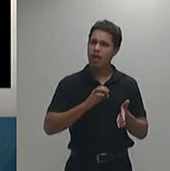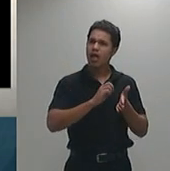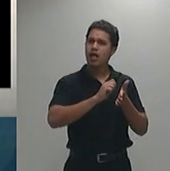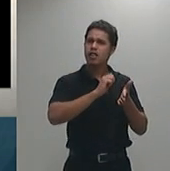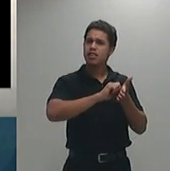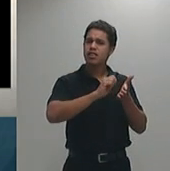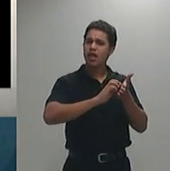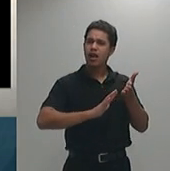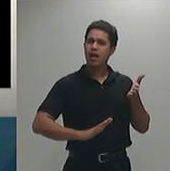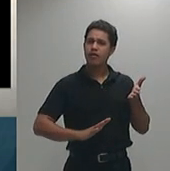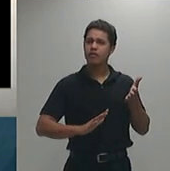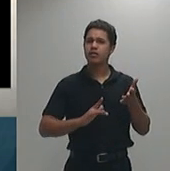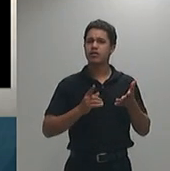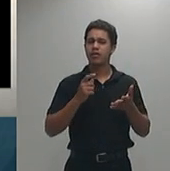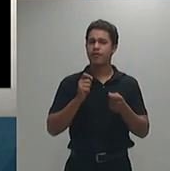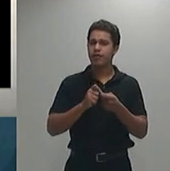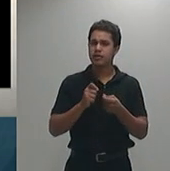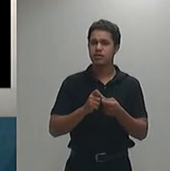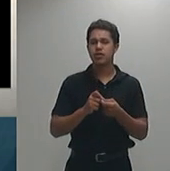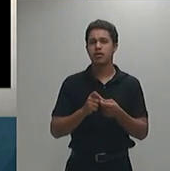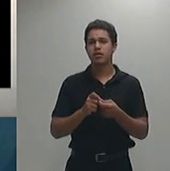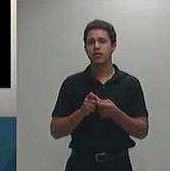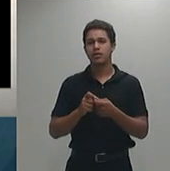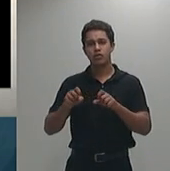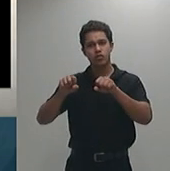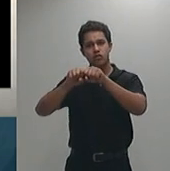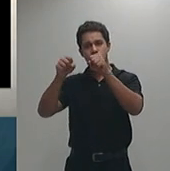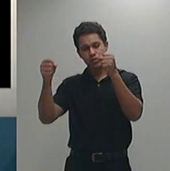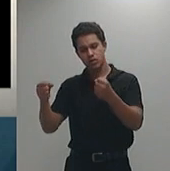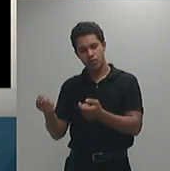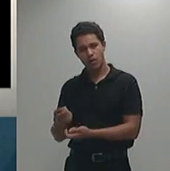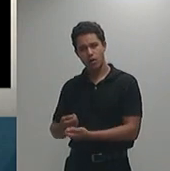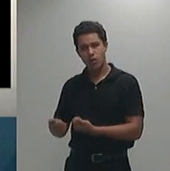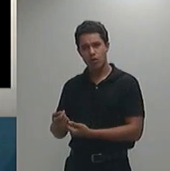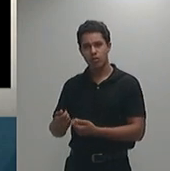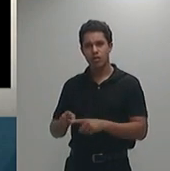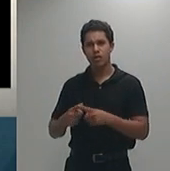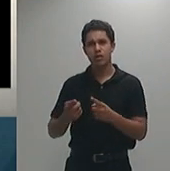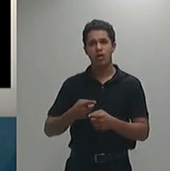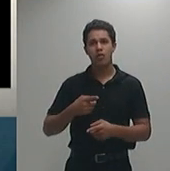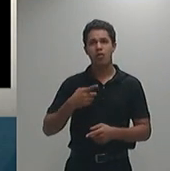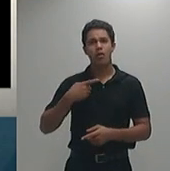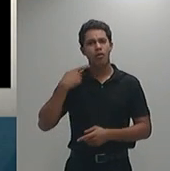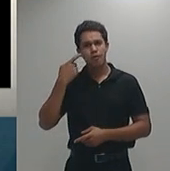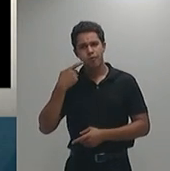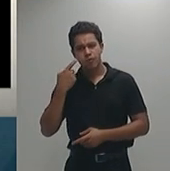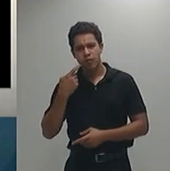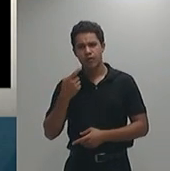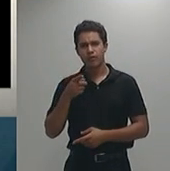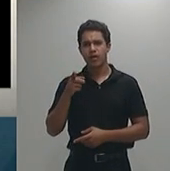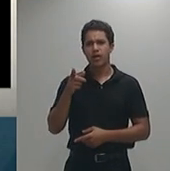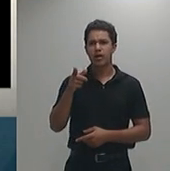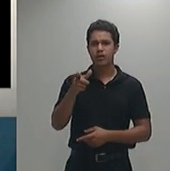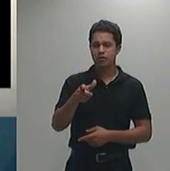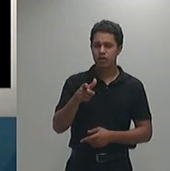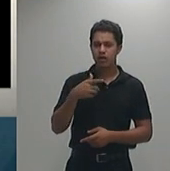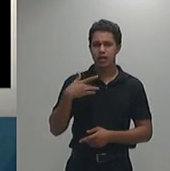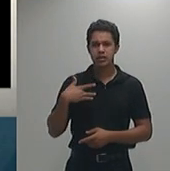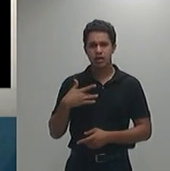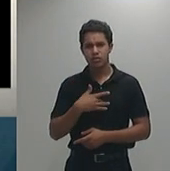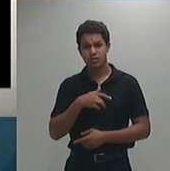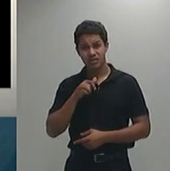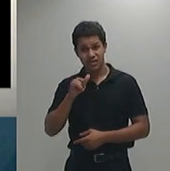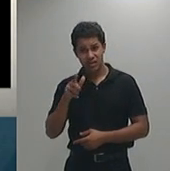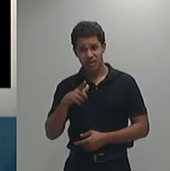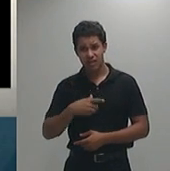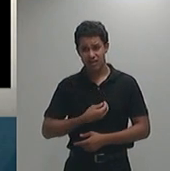então Doutor Rodrigo tanure os advogados das operadoras de saúde se tiver difícil operar nesse setor Oriente os